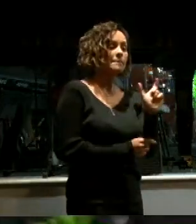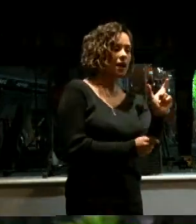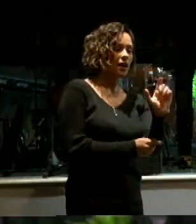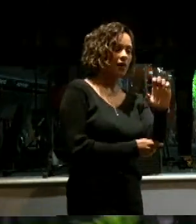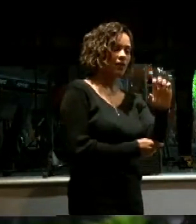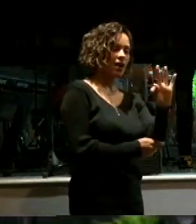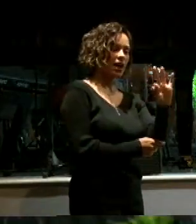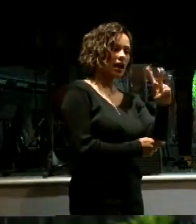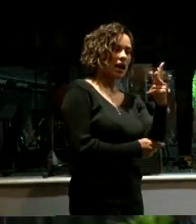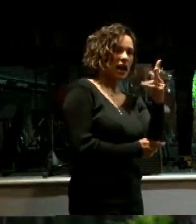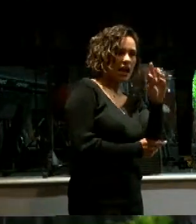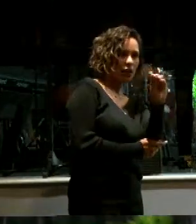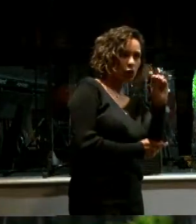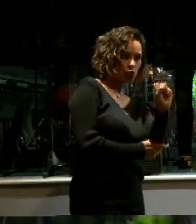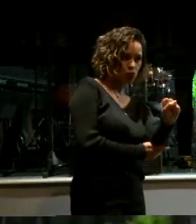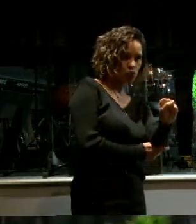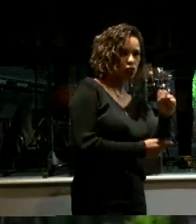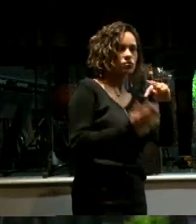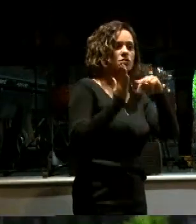para cruz.